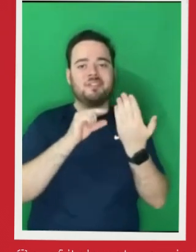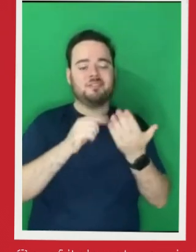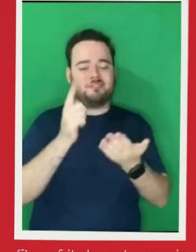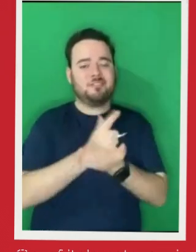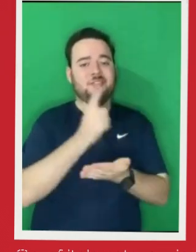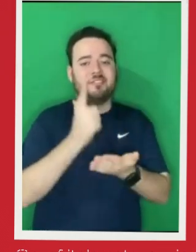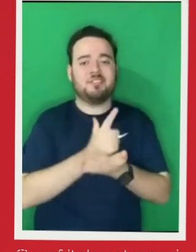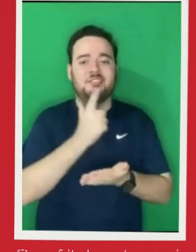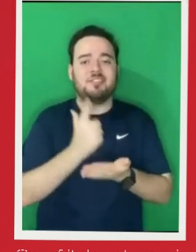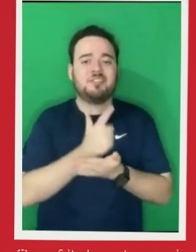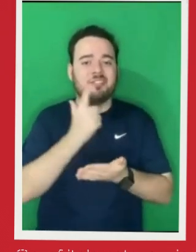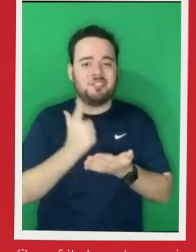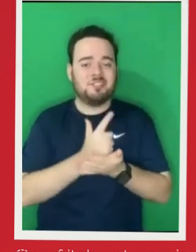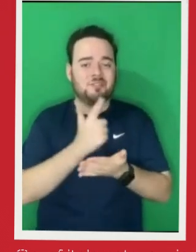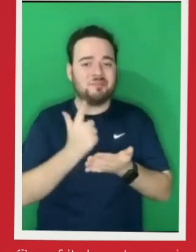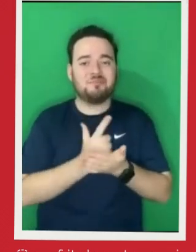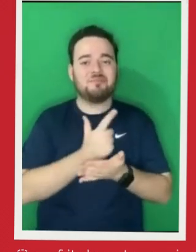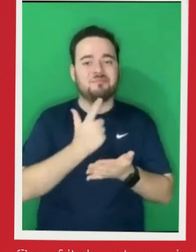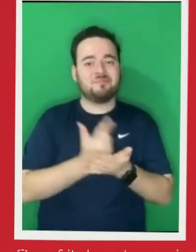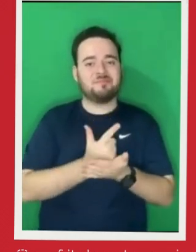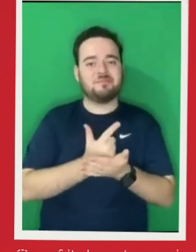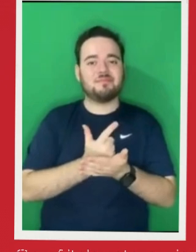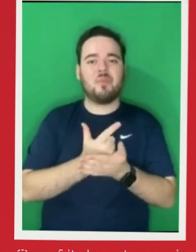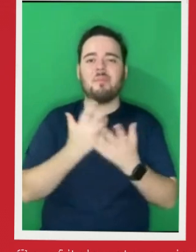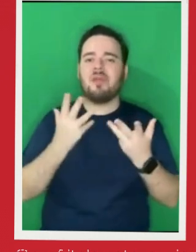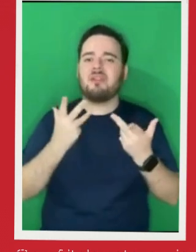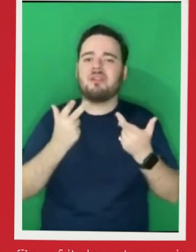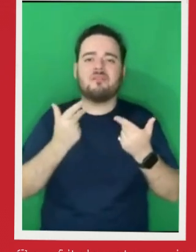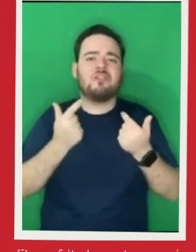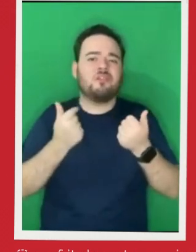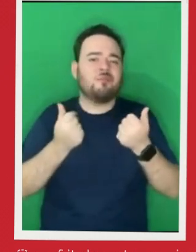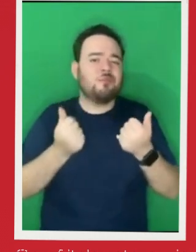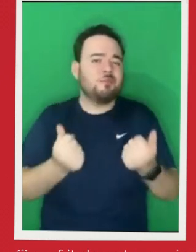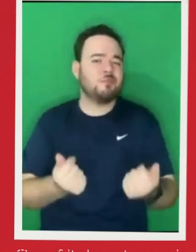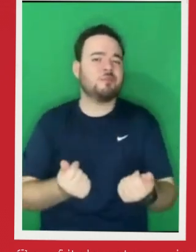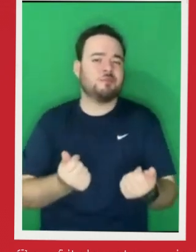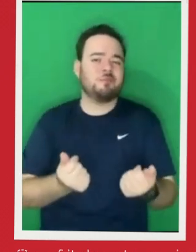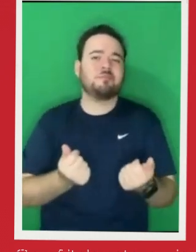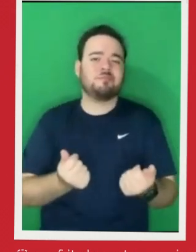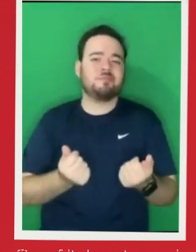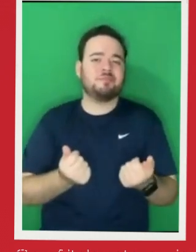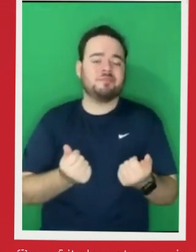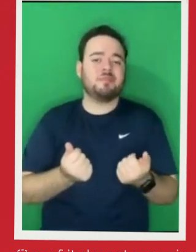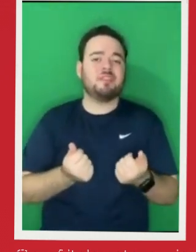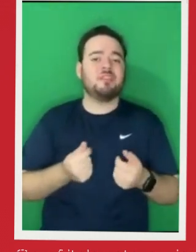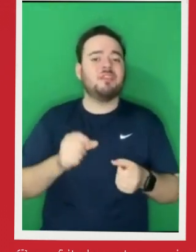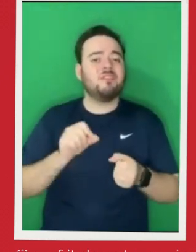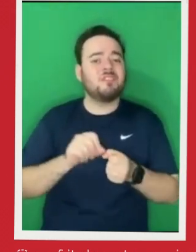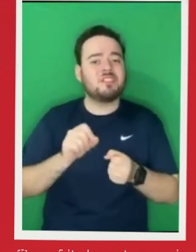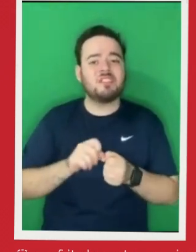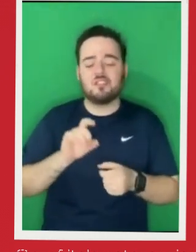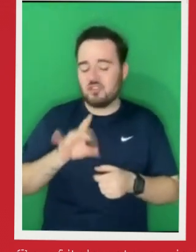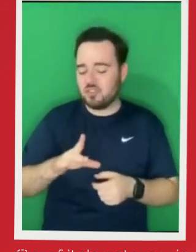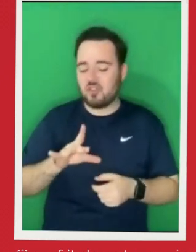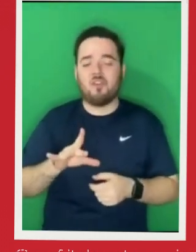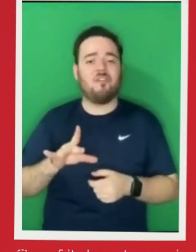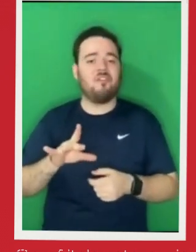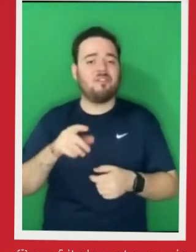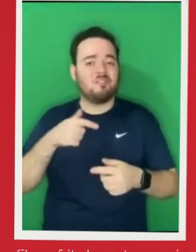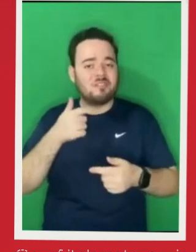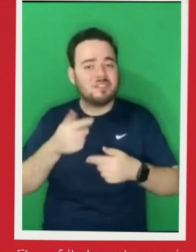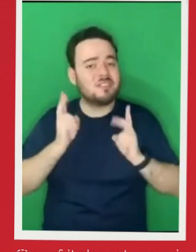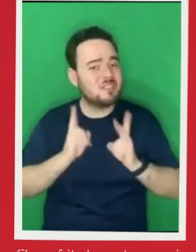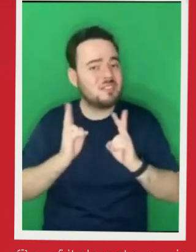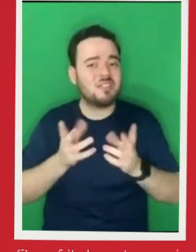novamente, e lendo como um dever de casa, é tão fascinante. E aí eu me vejo fazendo só isso, sabe, Edvan?